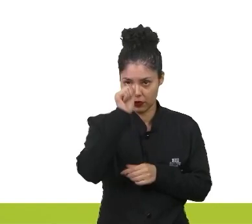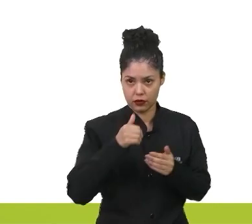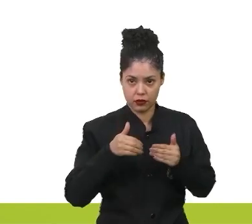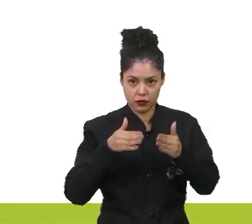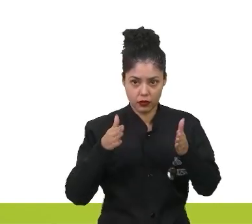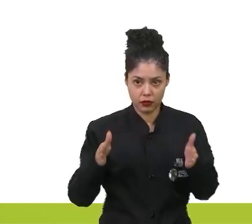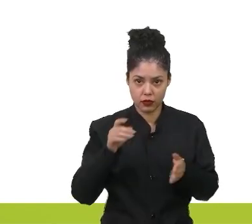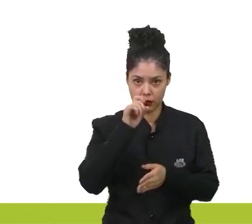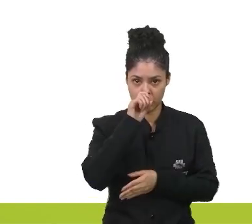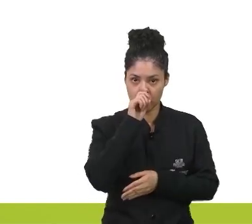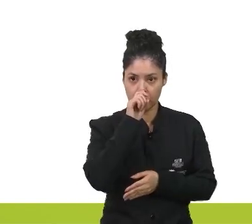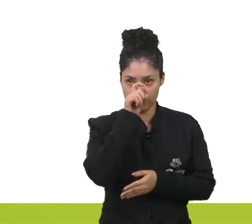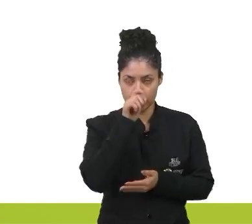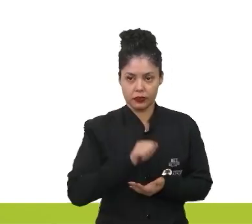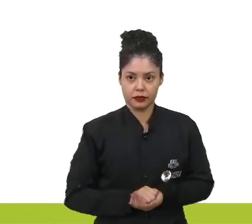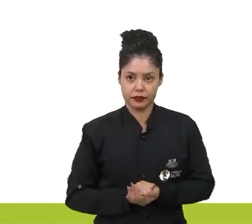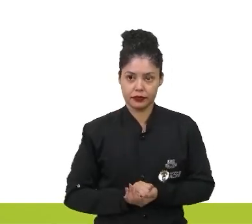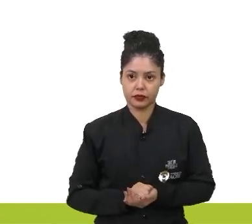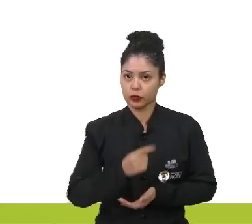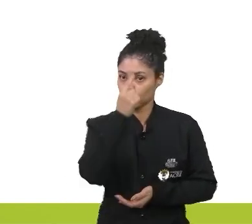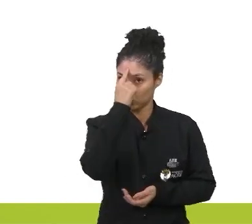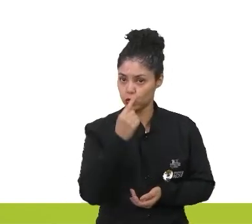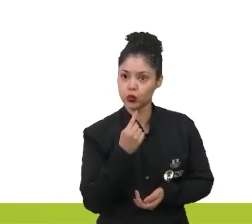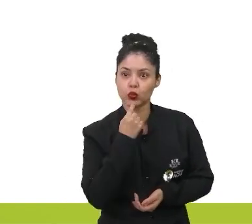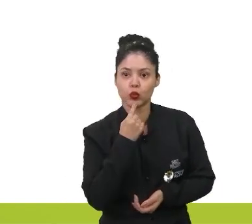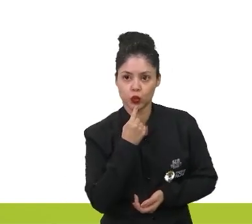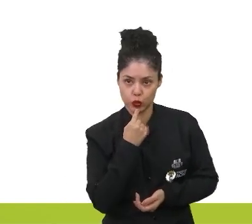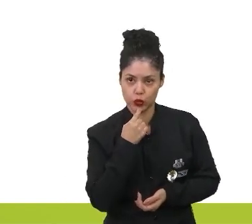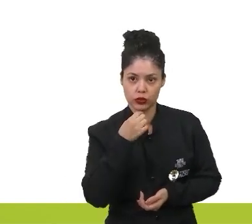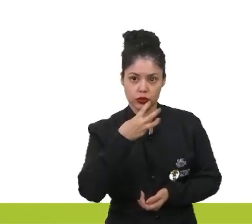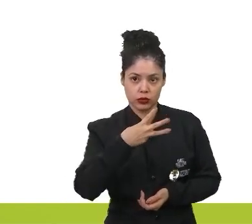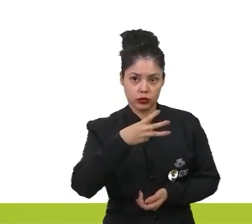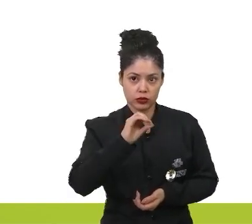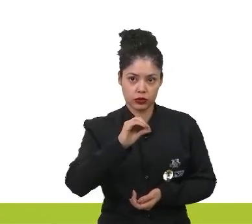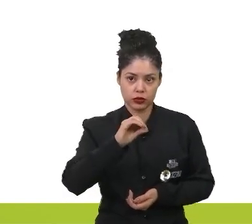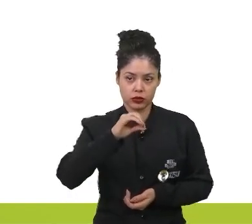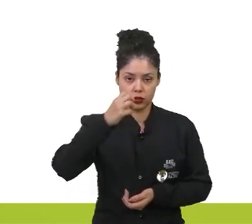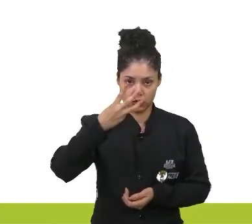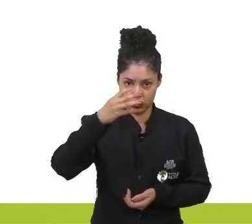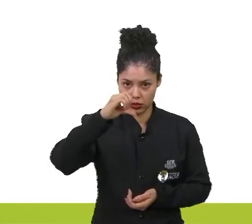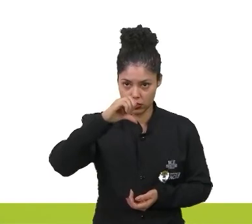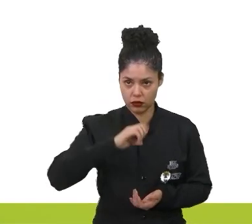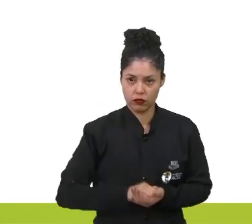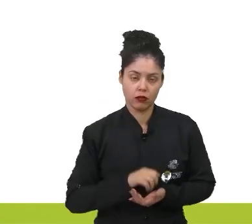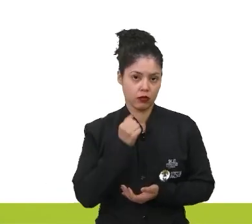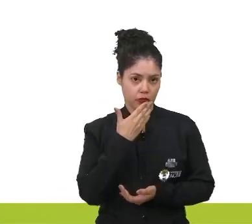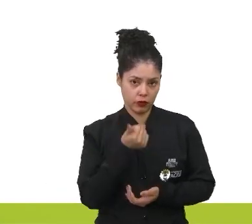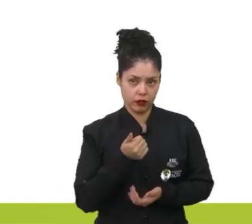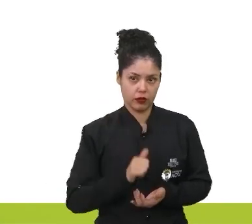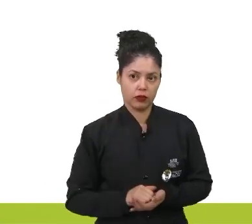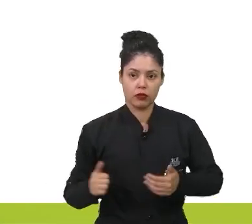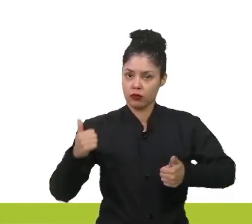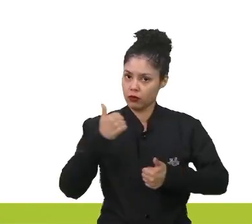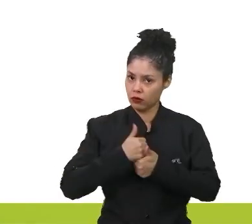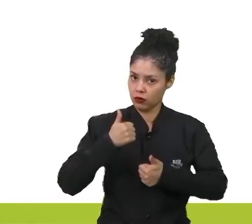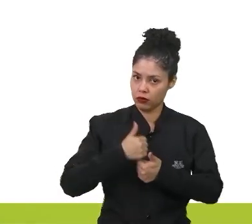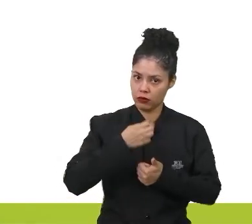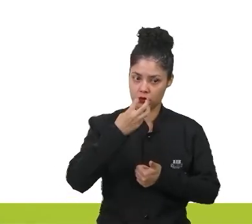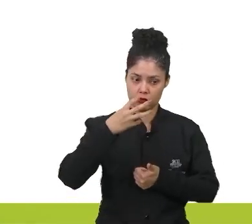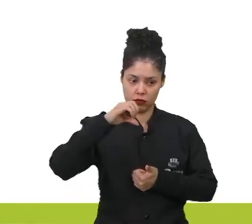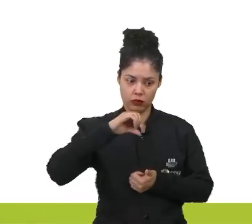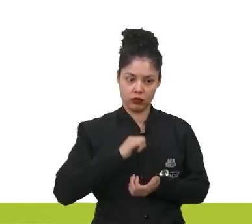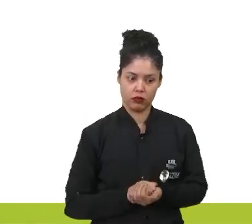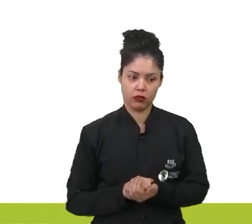forno é essa aqui, ó, que é a nossa imagem, no caso 39, tá bom? Eu vou substituir em 39, aí